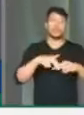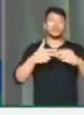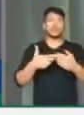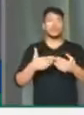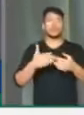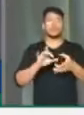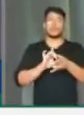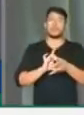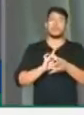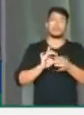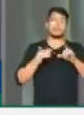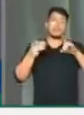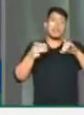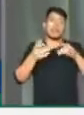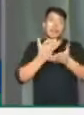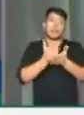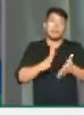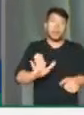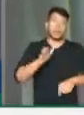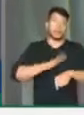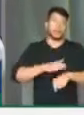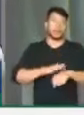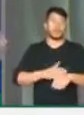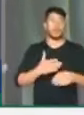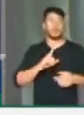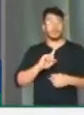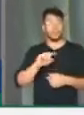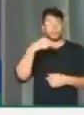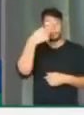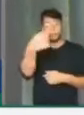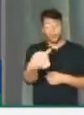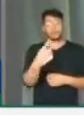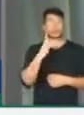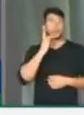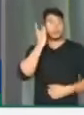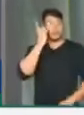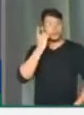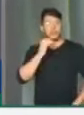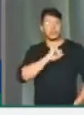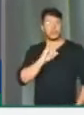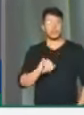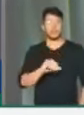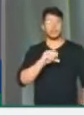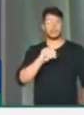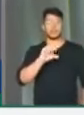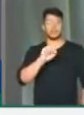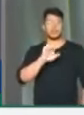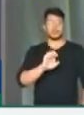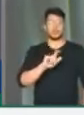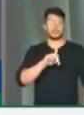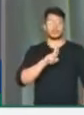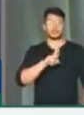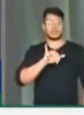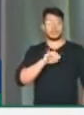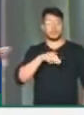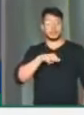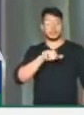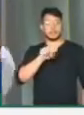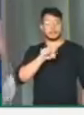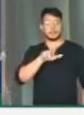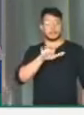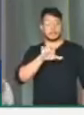ao combativo e experiente deputado José Guimarães a liderança da minoria, mas quero dizer que foi um